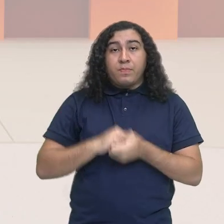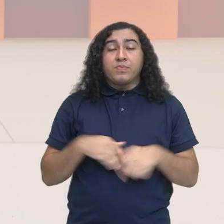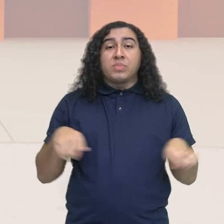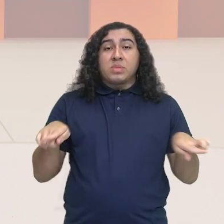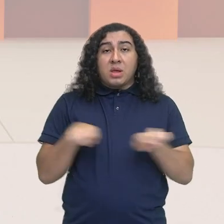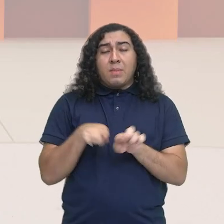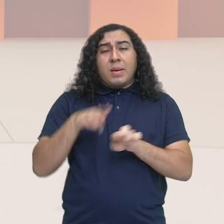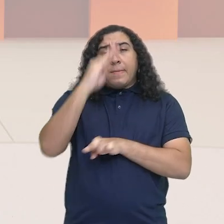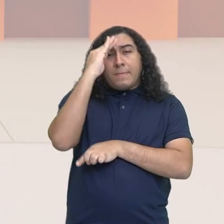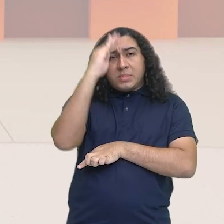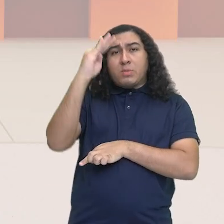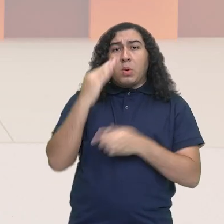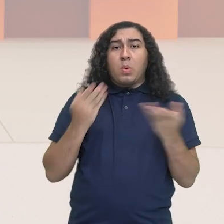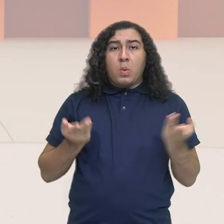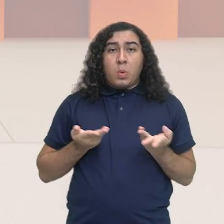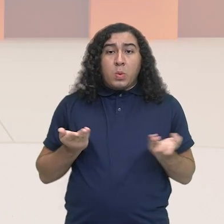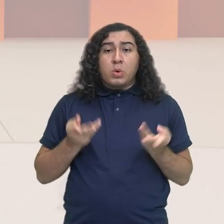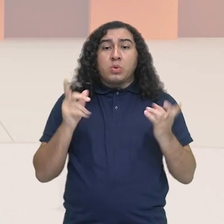com, né, os